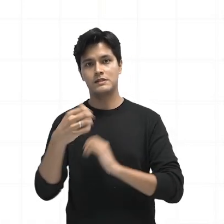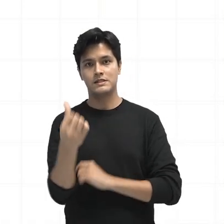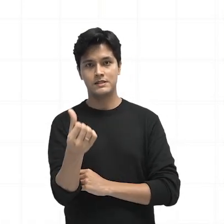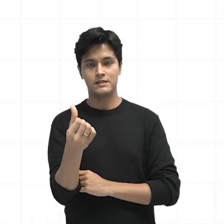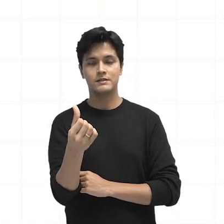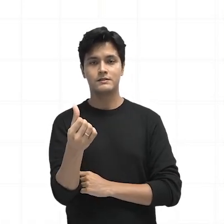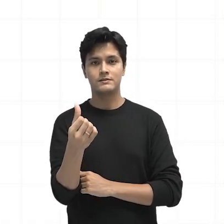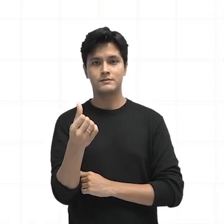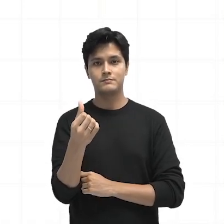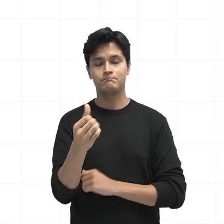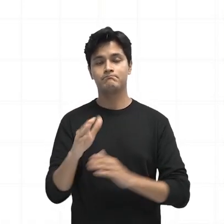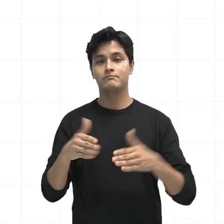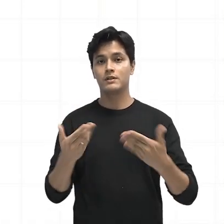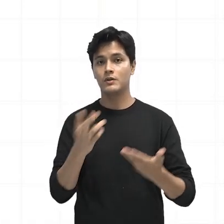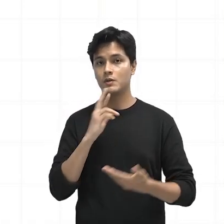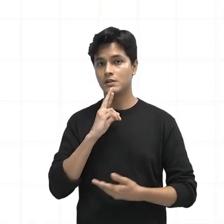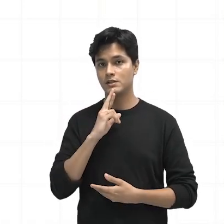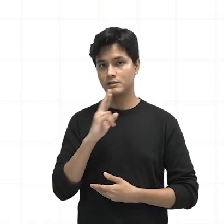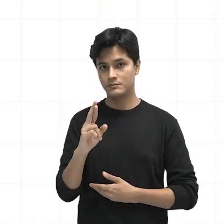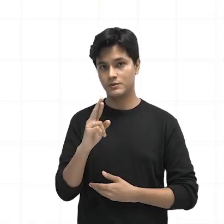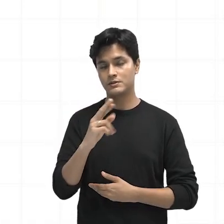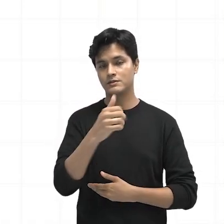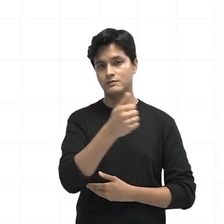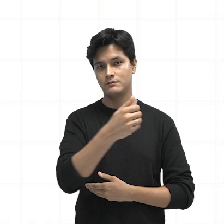a nossa resposta final é